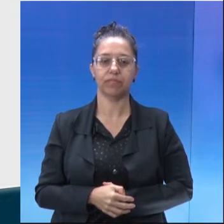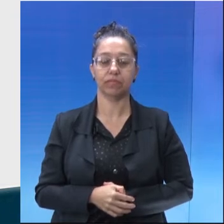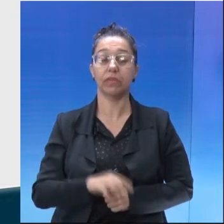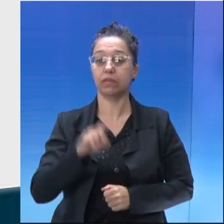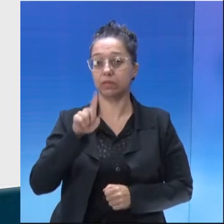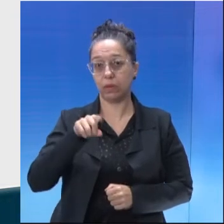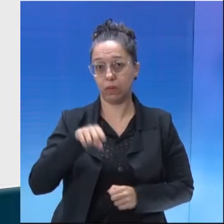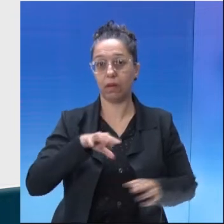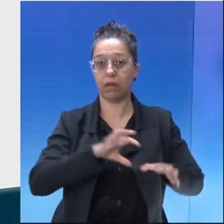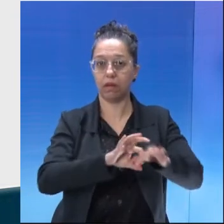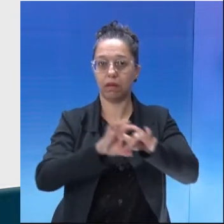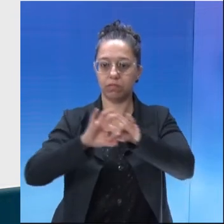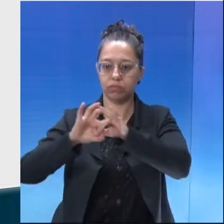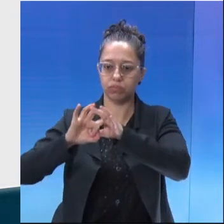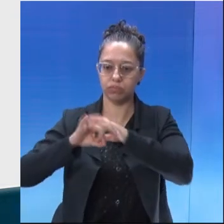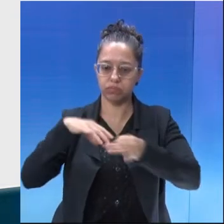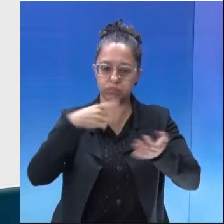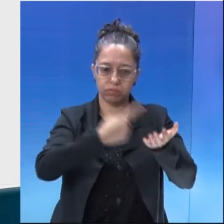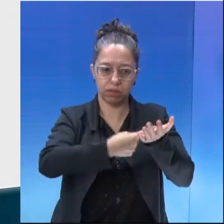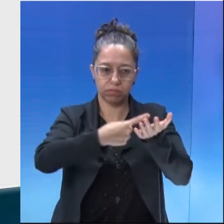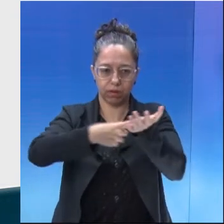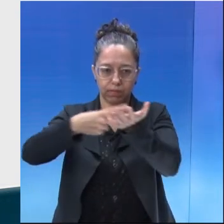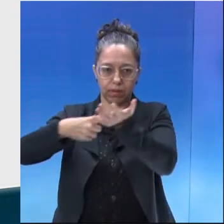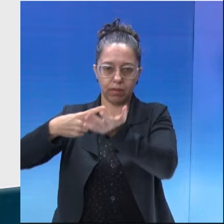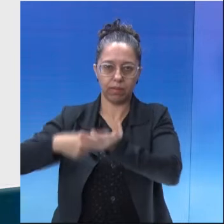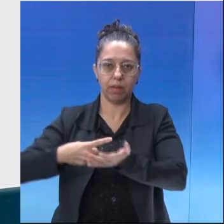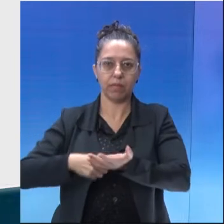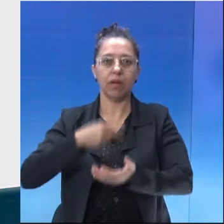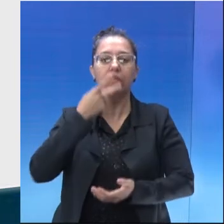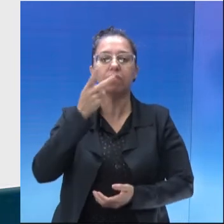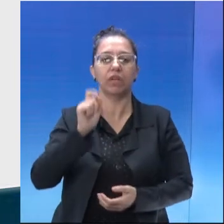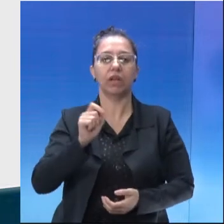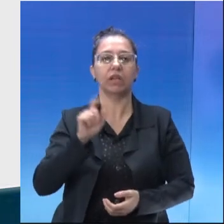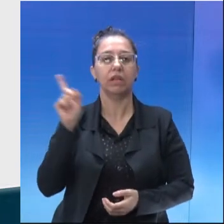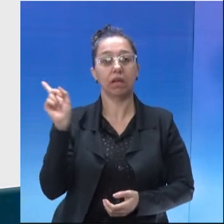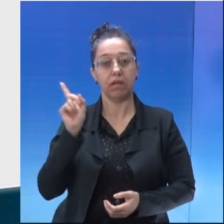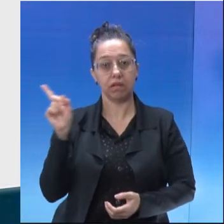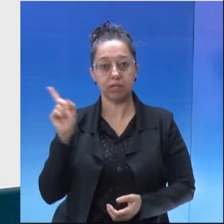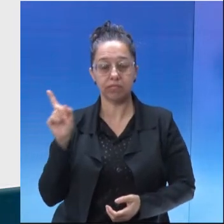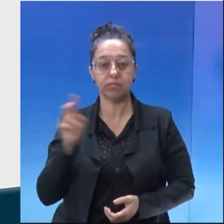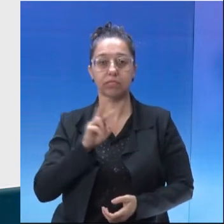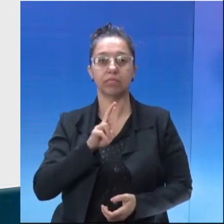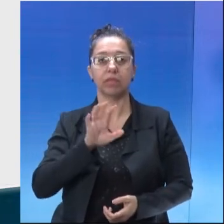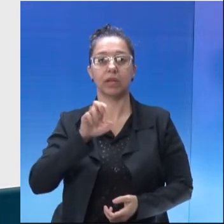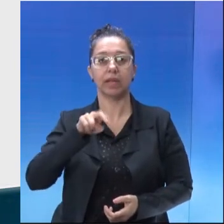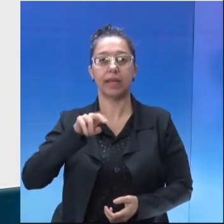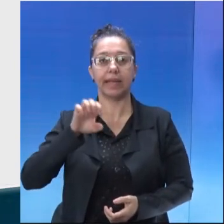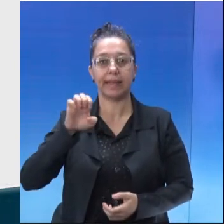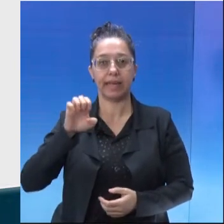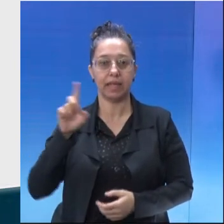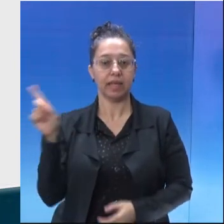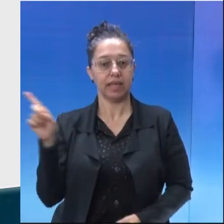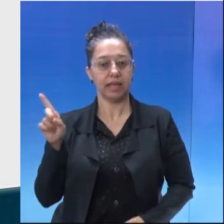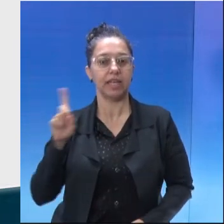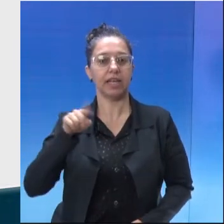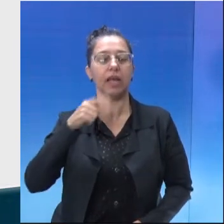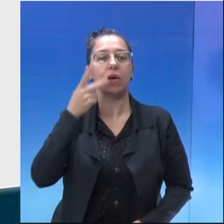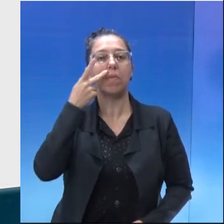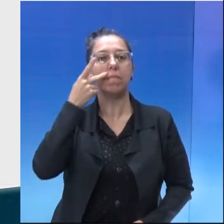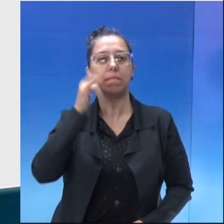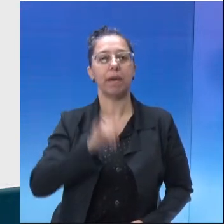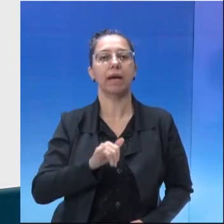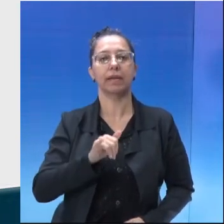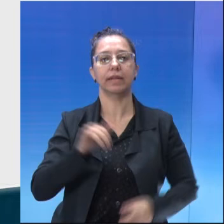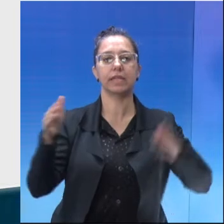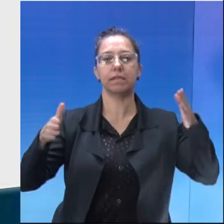quase um consenso na área de humano, entre os pensadores, dizem que o René Descartes é considerado o pai da